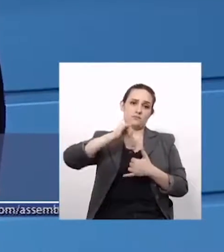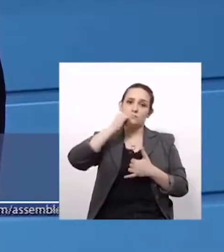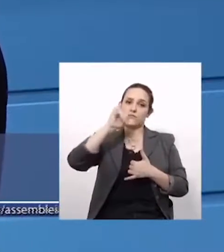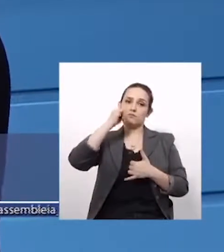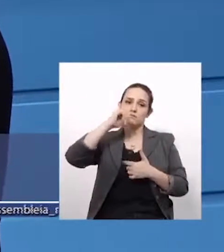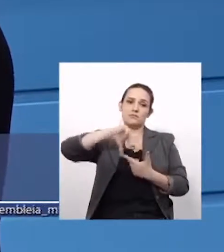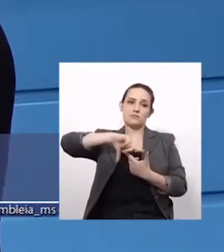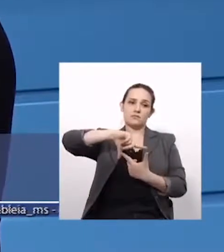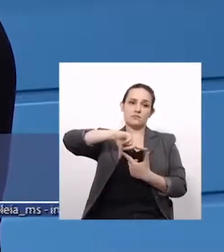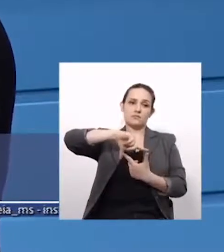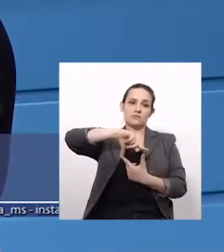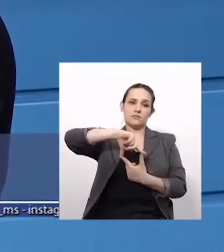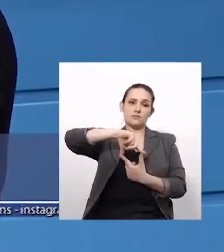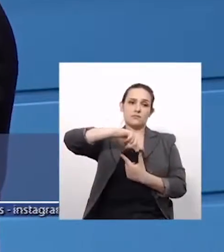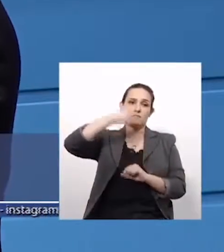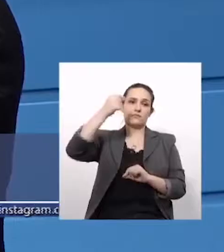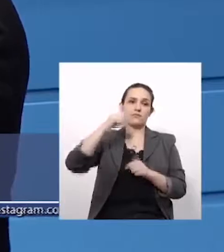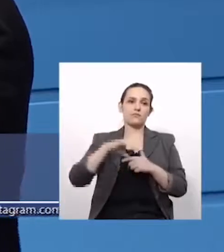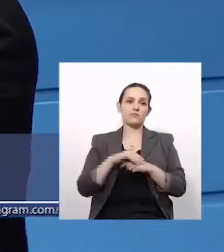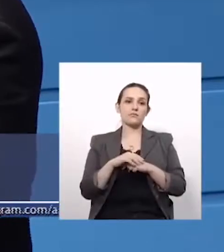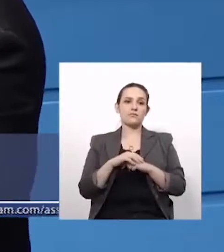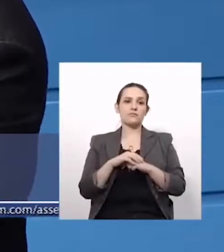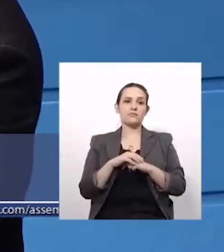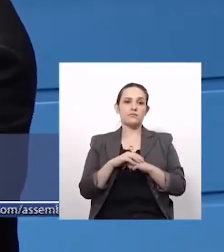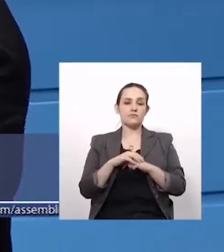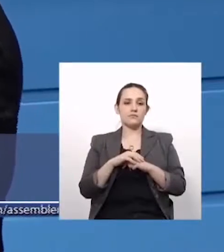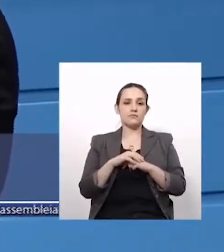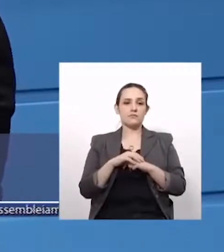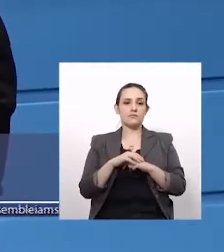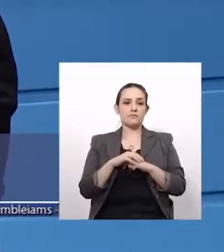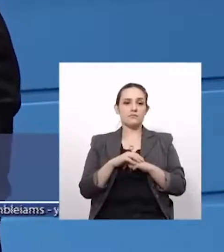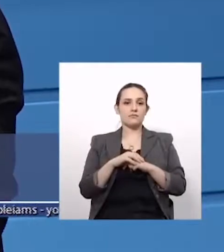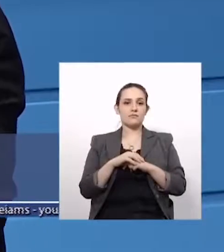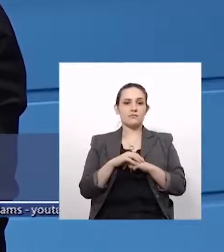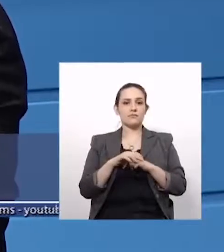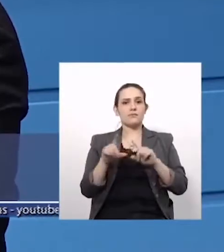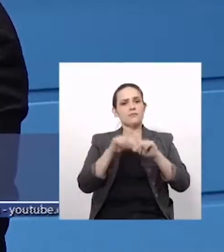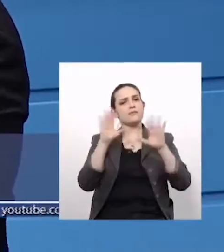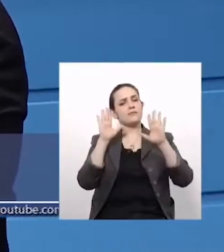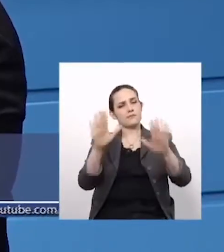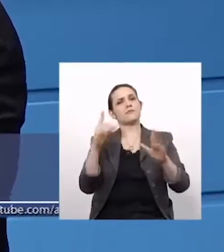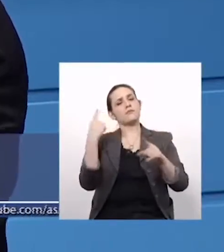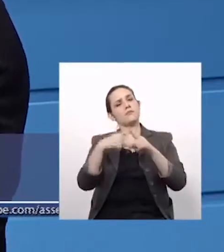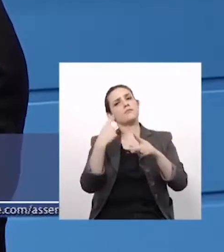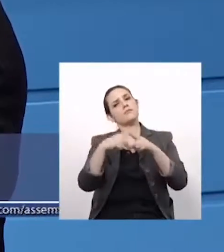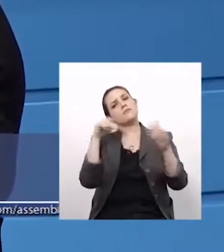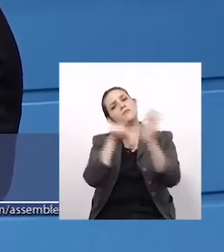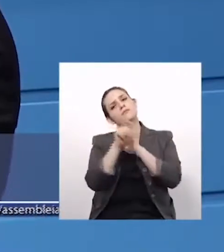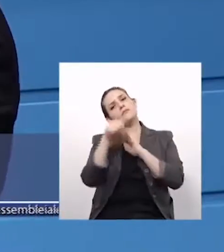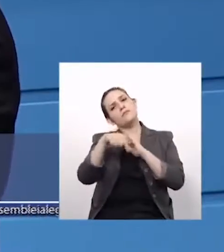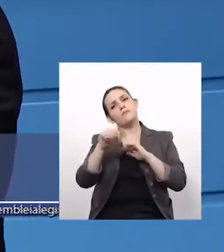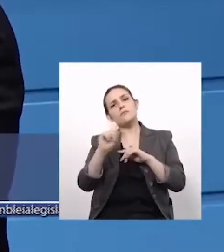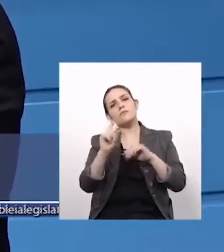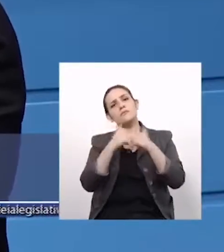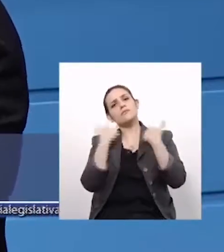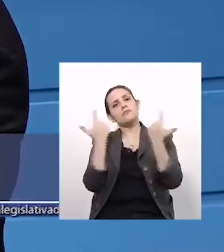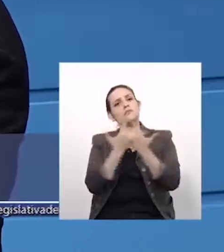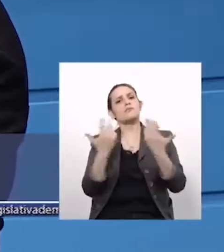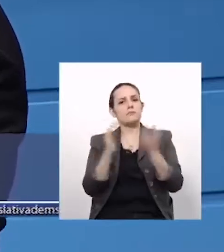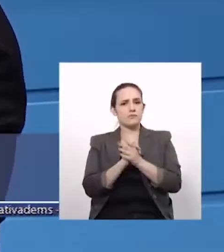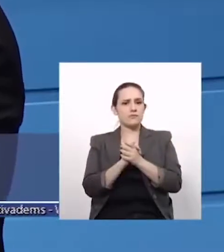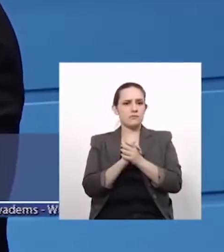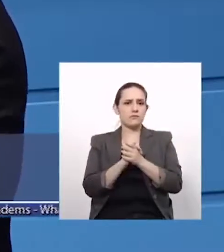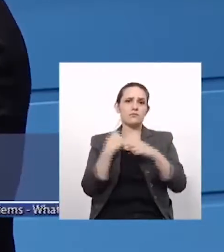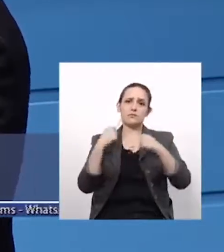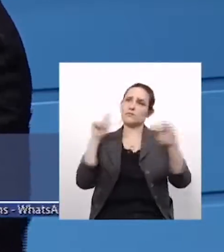maiores valores estão para lá. E aí, então, por que então que se não se questionam tanto aqui do Parlamento do Mato Grosso do Sul? Por que se não se questiona do